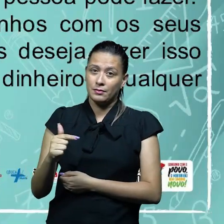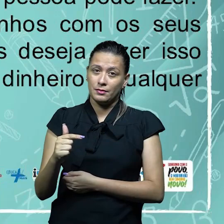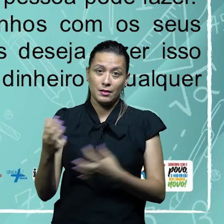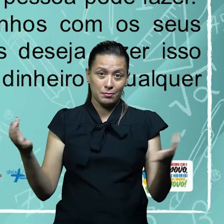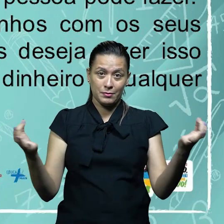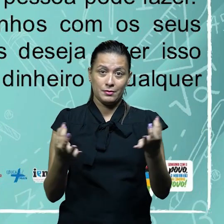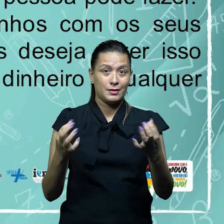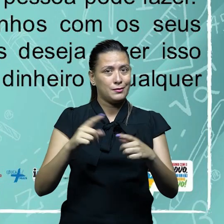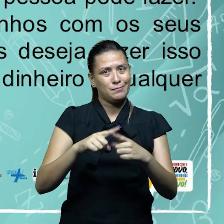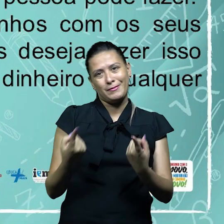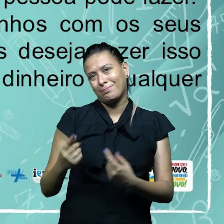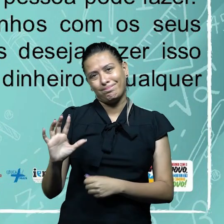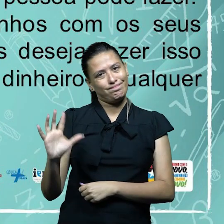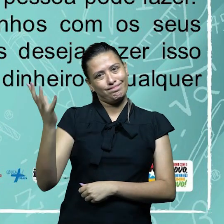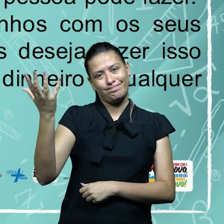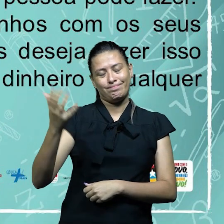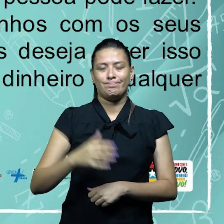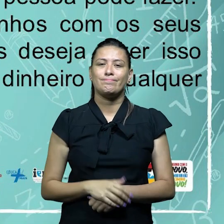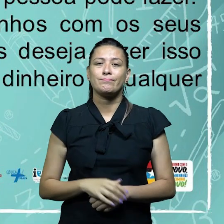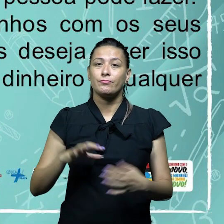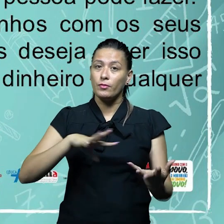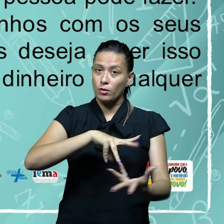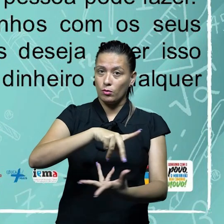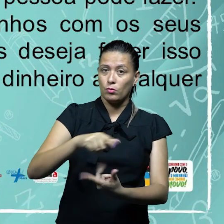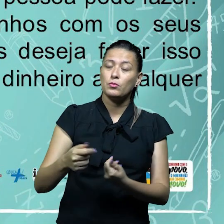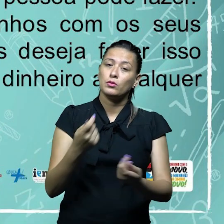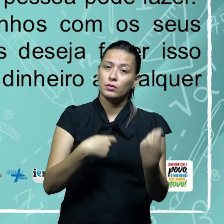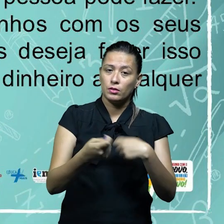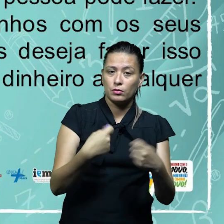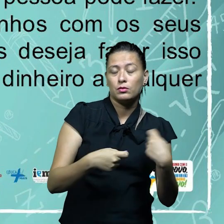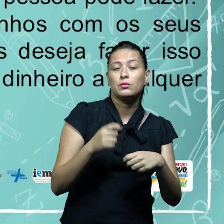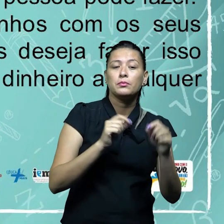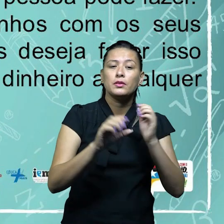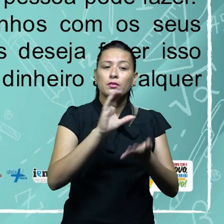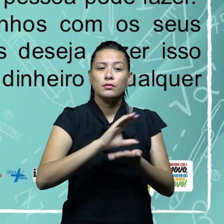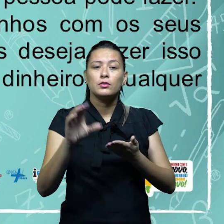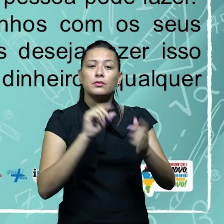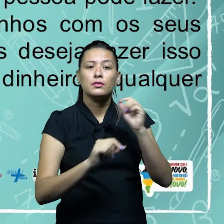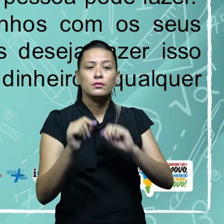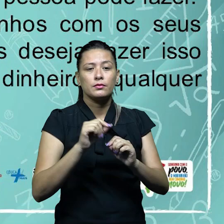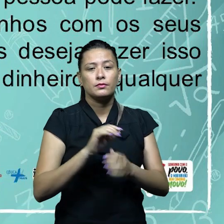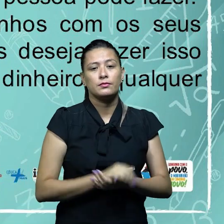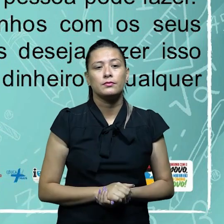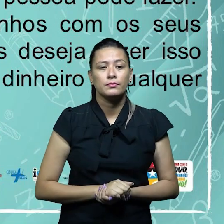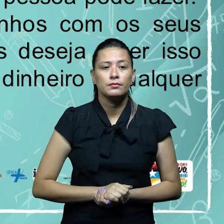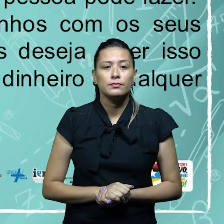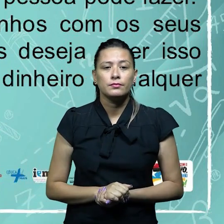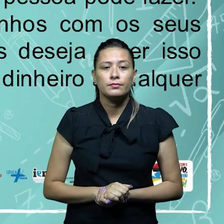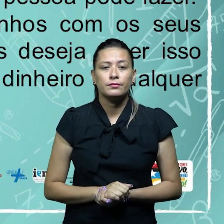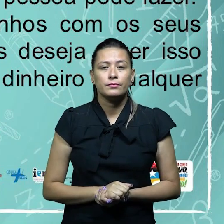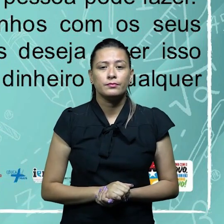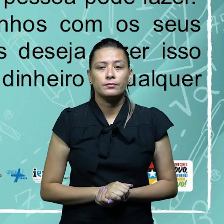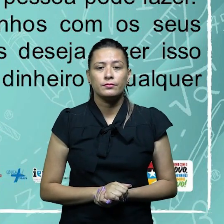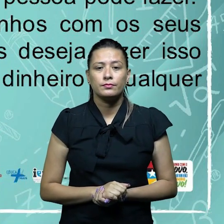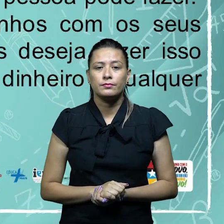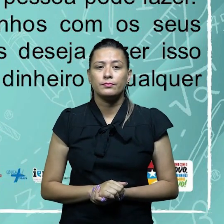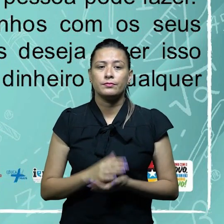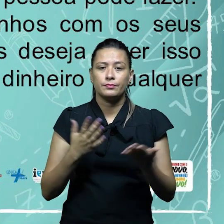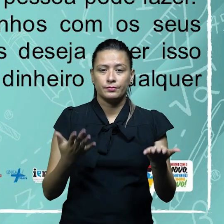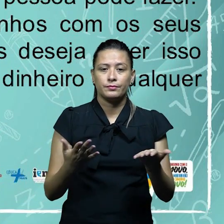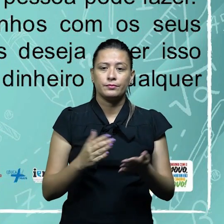Ó, certinho, ó. Acontece que juntar esses três elementos em uma única aplicação é uma tarefa quase